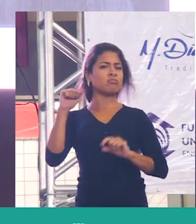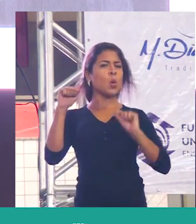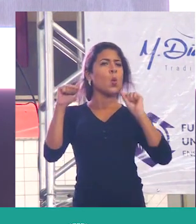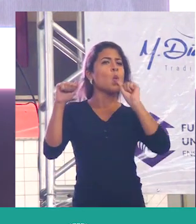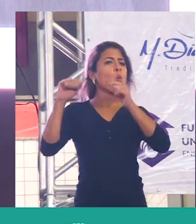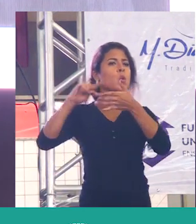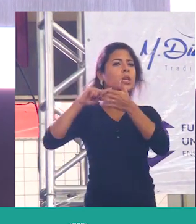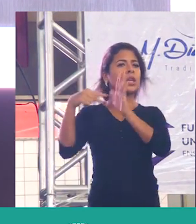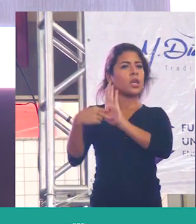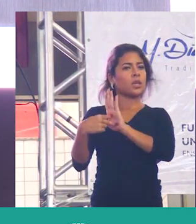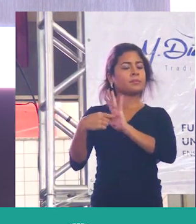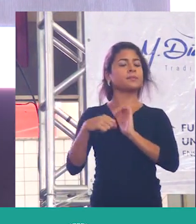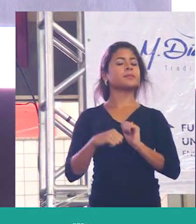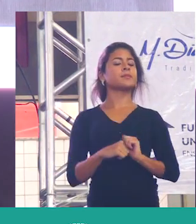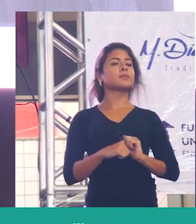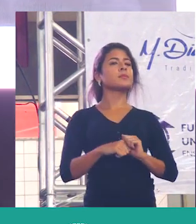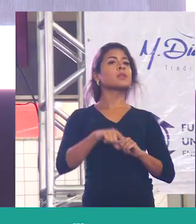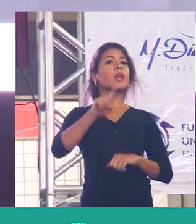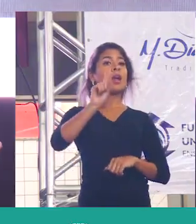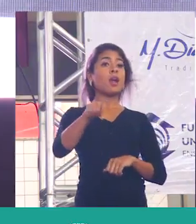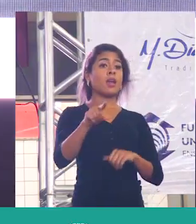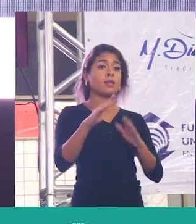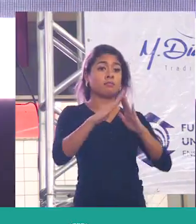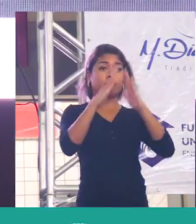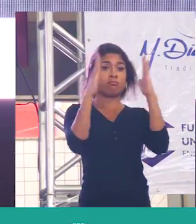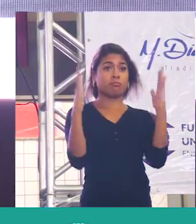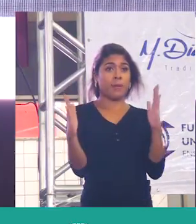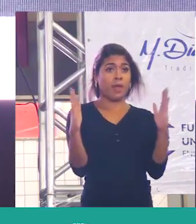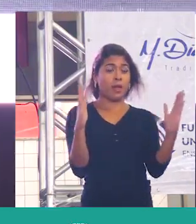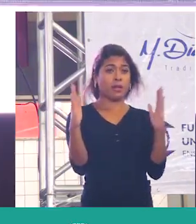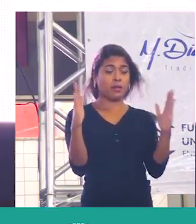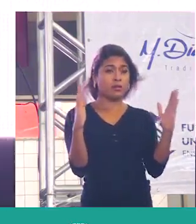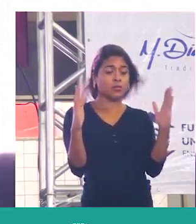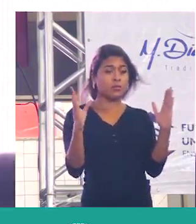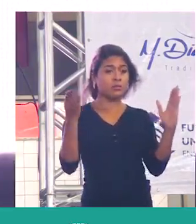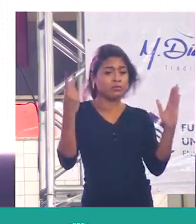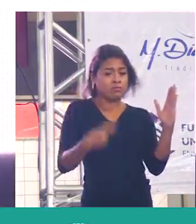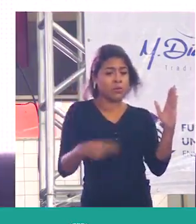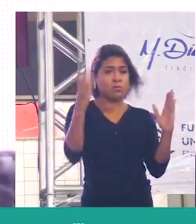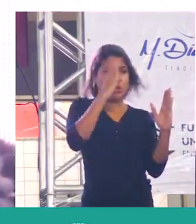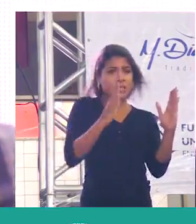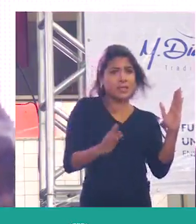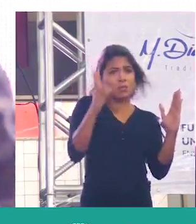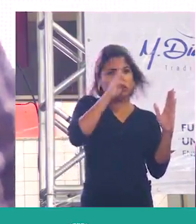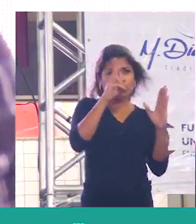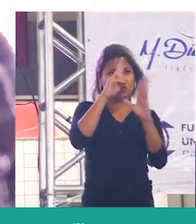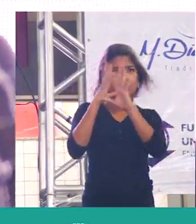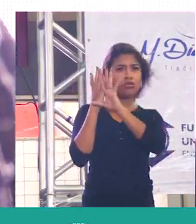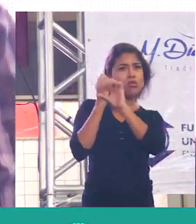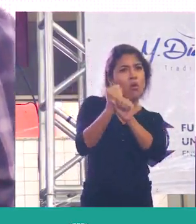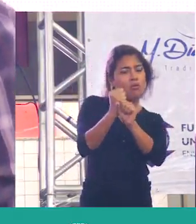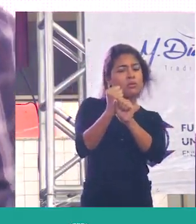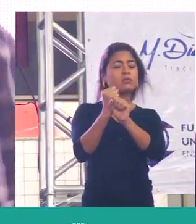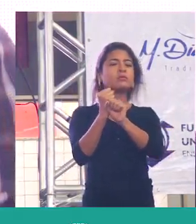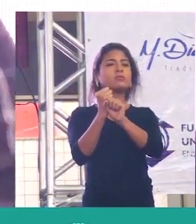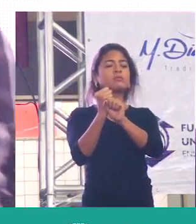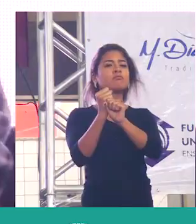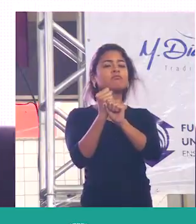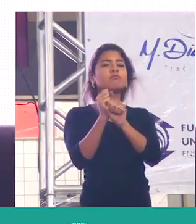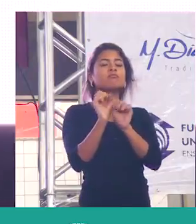Populista? É um período da nossa história do Brasil, para ser mais preciso, é